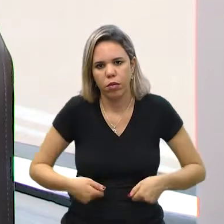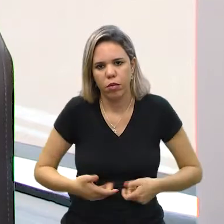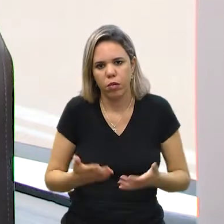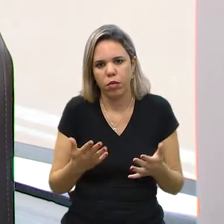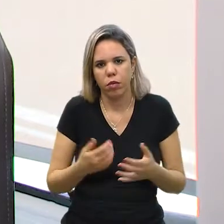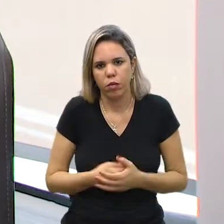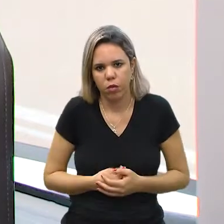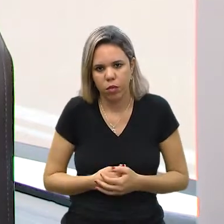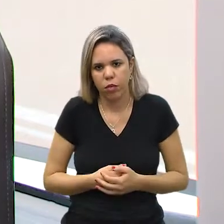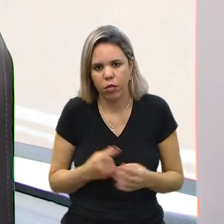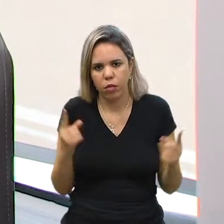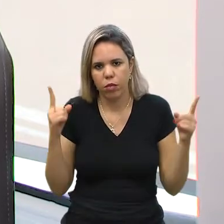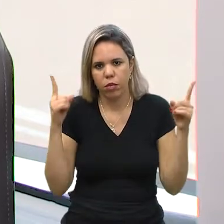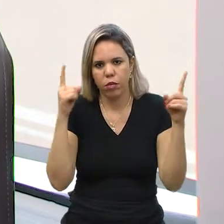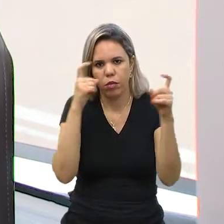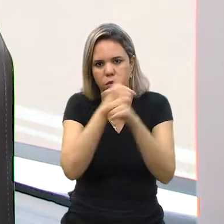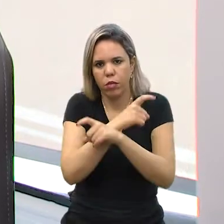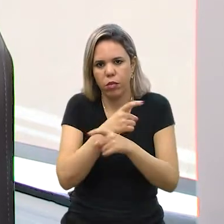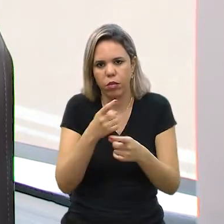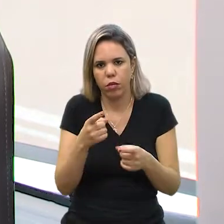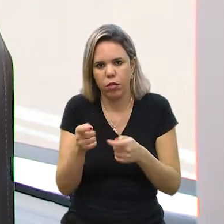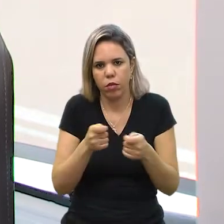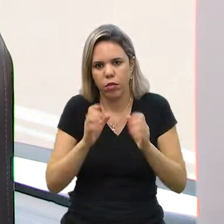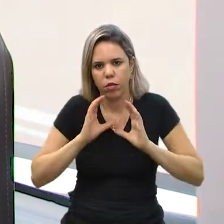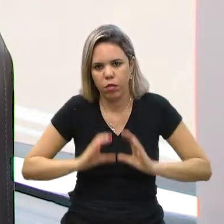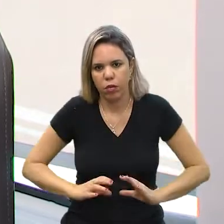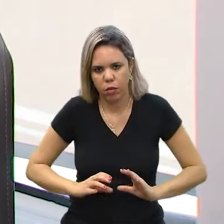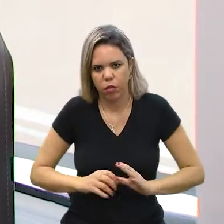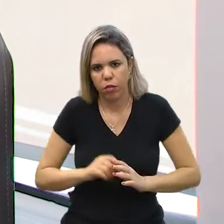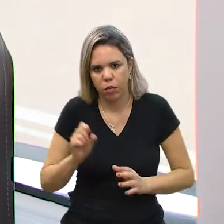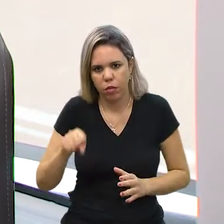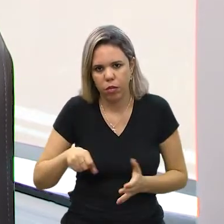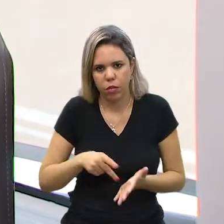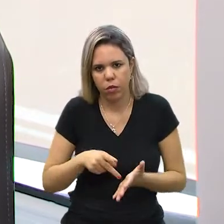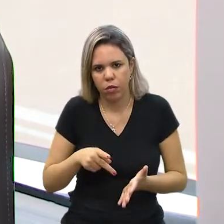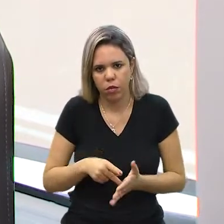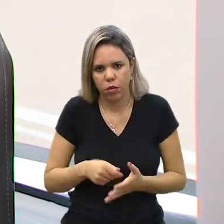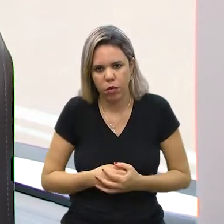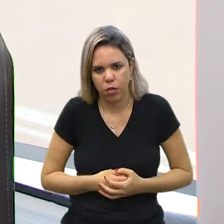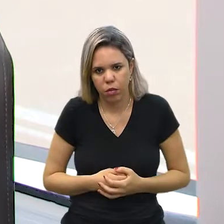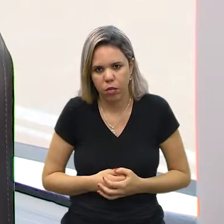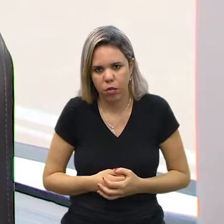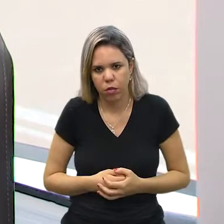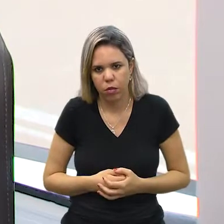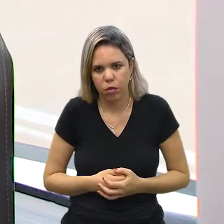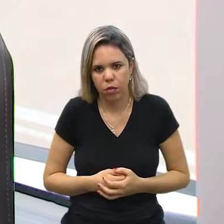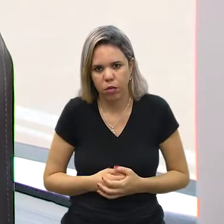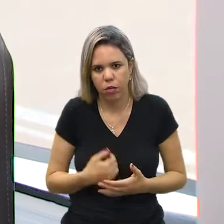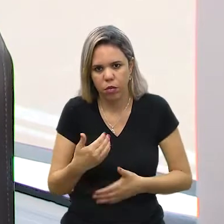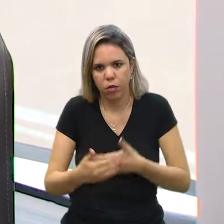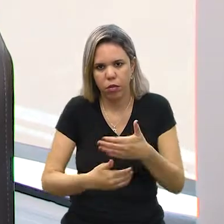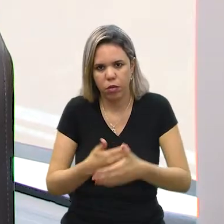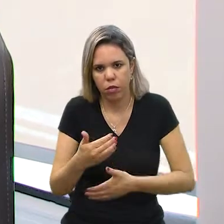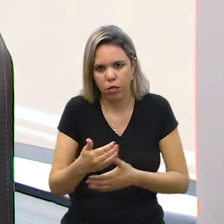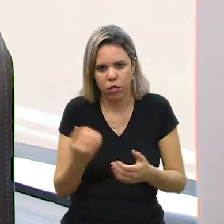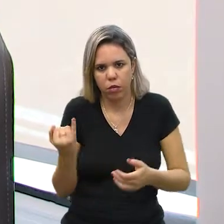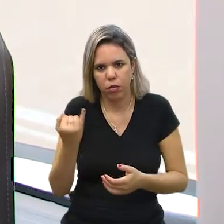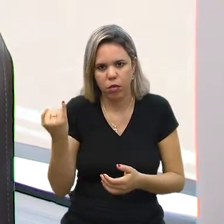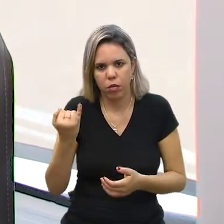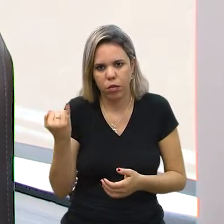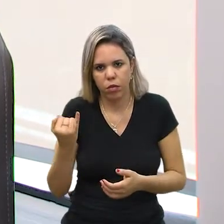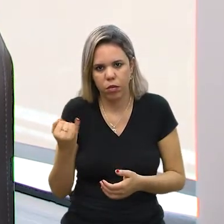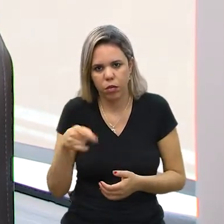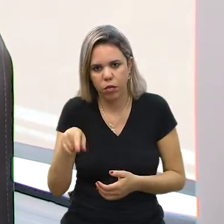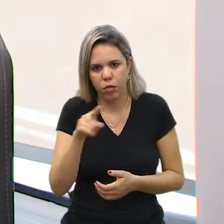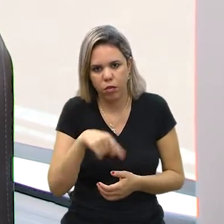gasta. É difícil adotar esse comportamento? É difícil, mas é um passo assim bastante importante